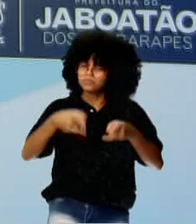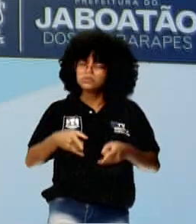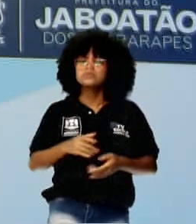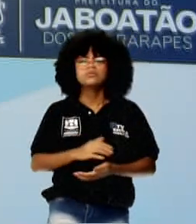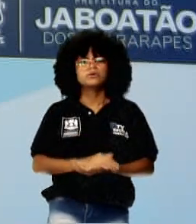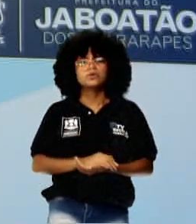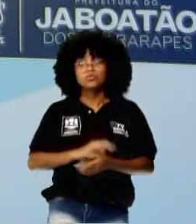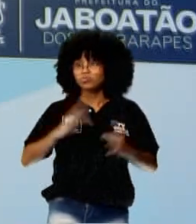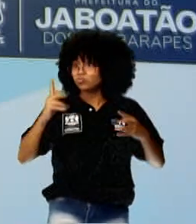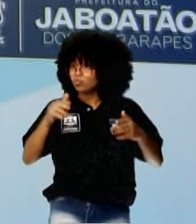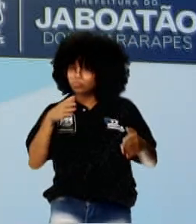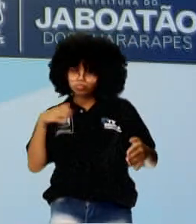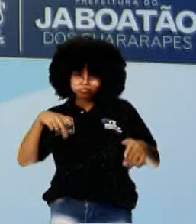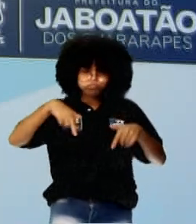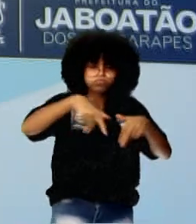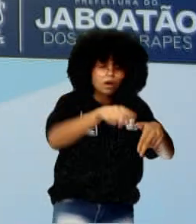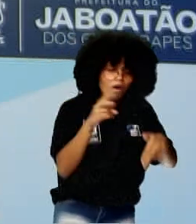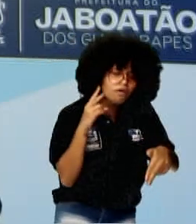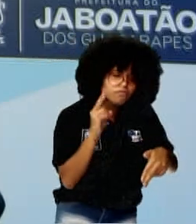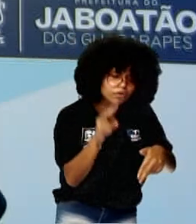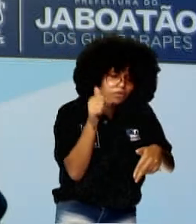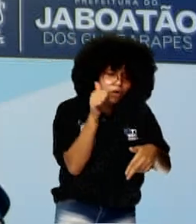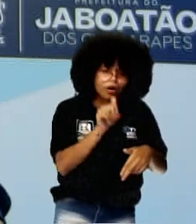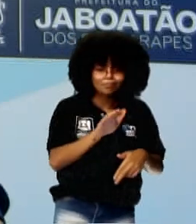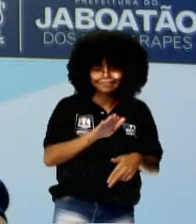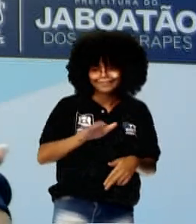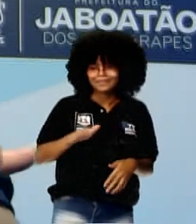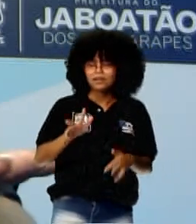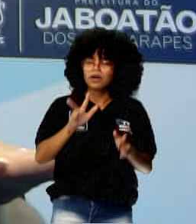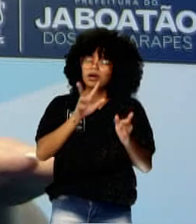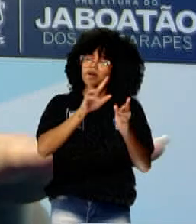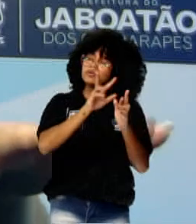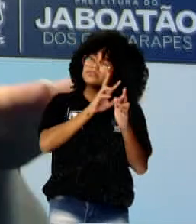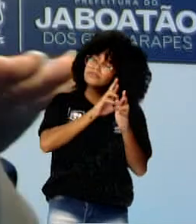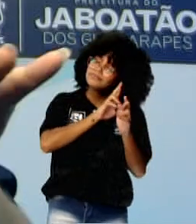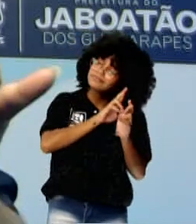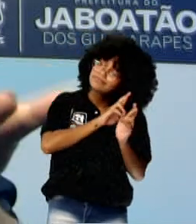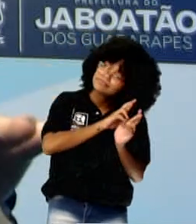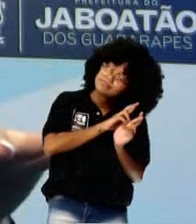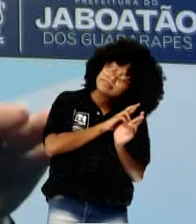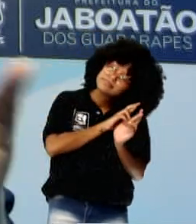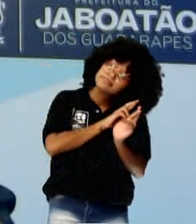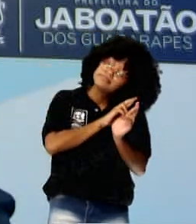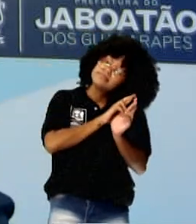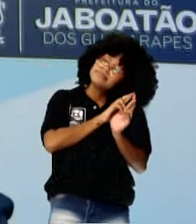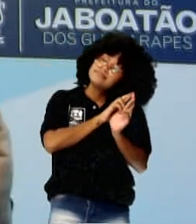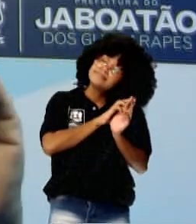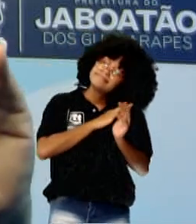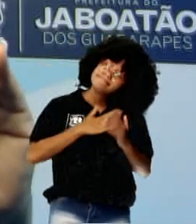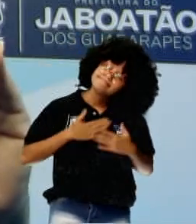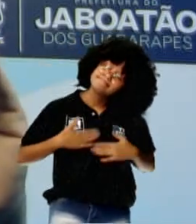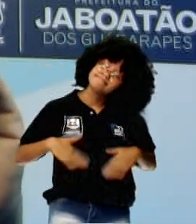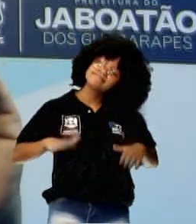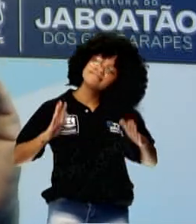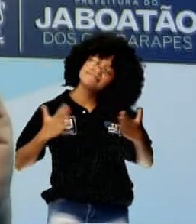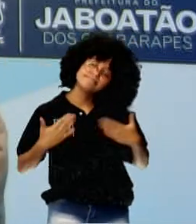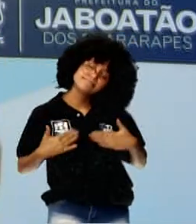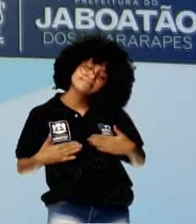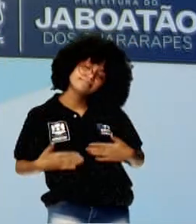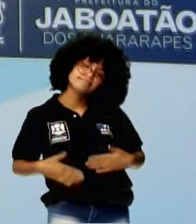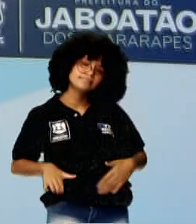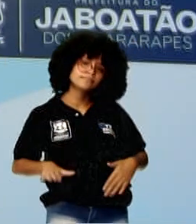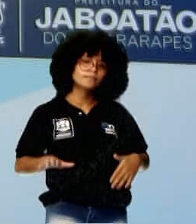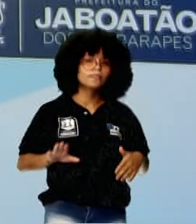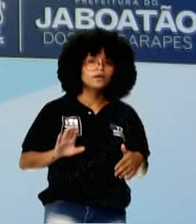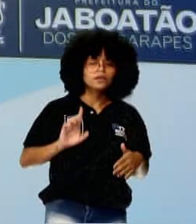Todos correram e viram a menina deitada, dormindo, um sono tranquilo. E